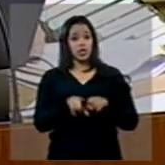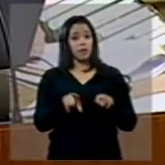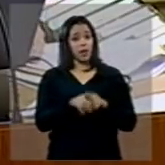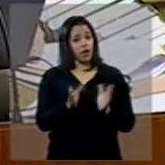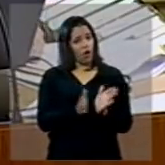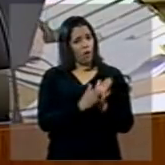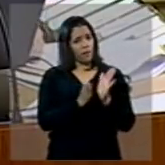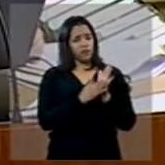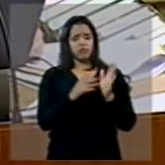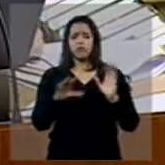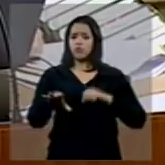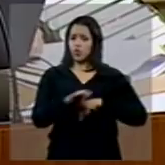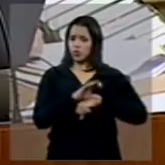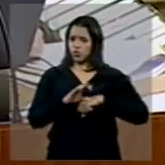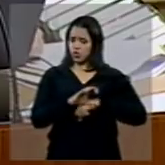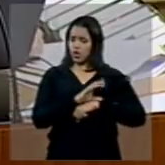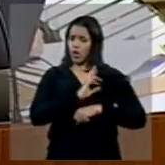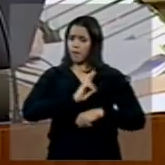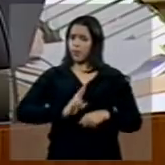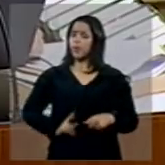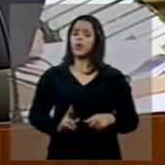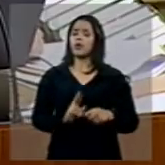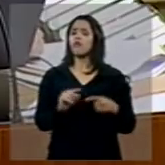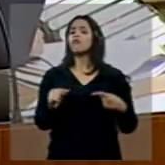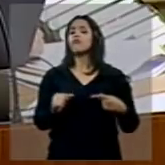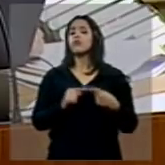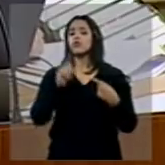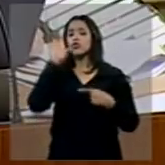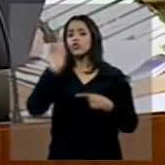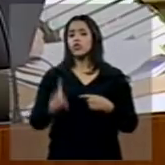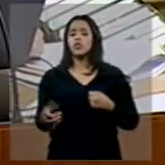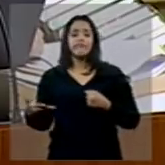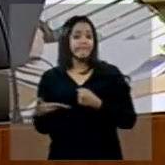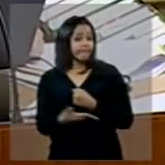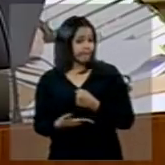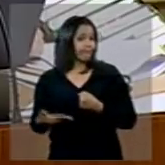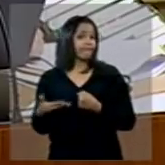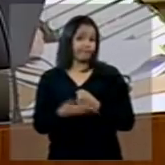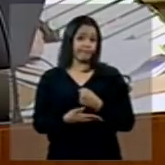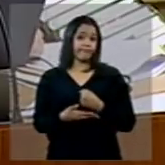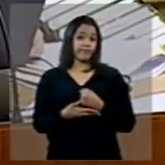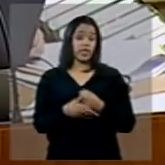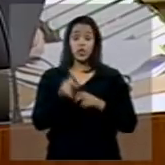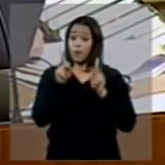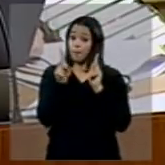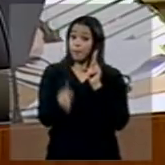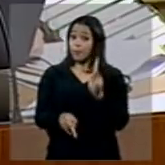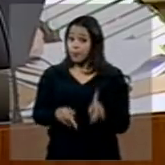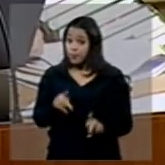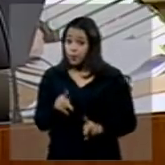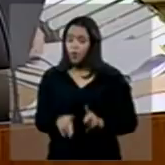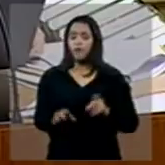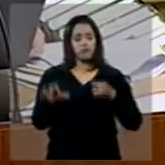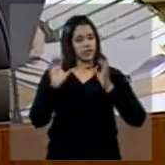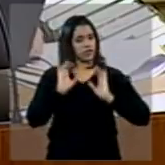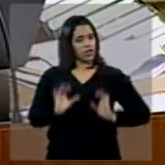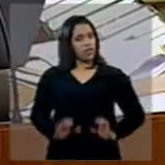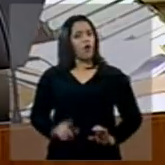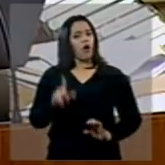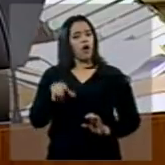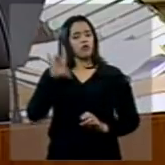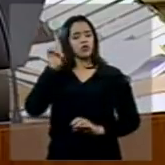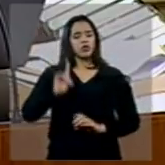homenageando a Constituição da República no que tange esse direito fundamental da população, da cidadania, melhor dizendo, que é o direito